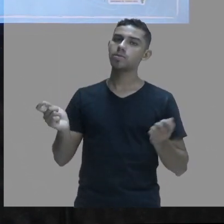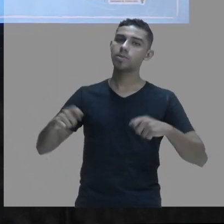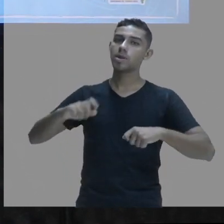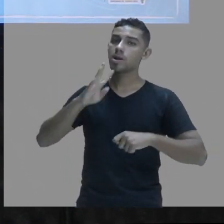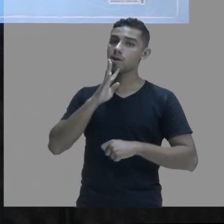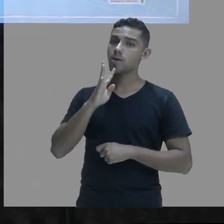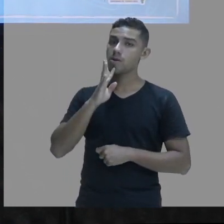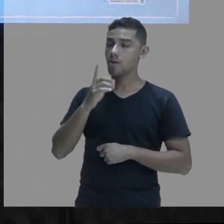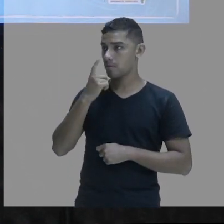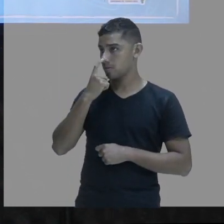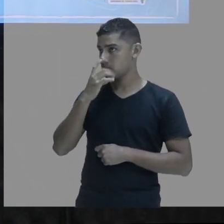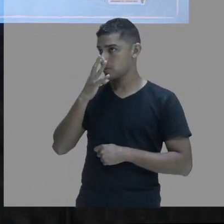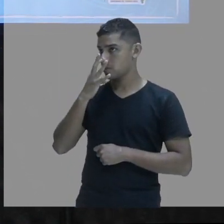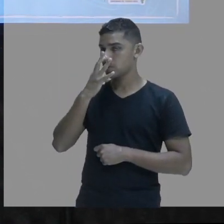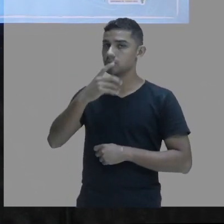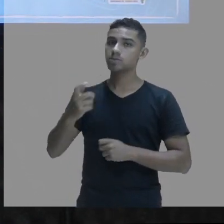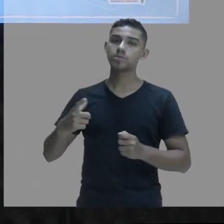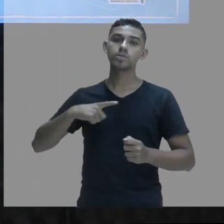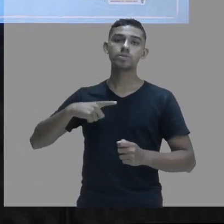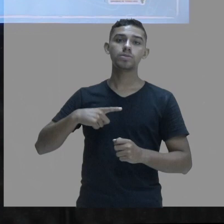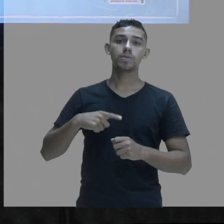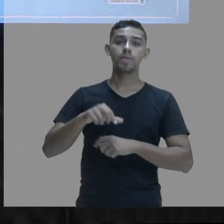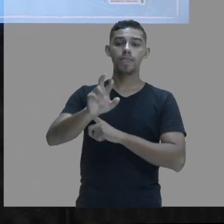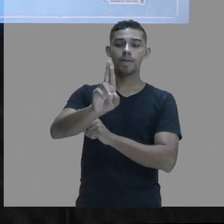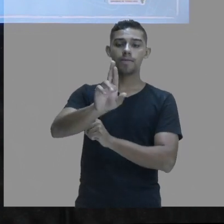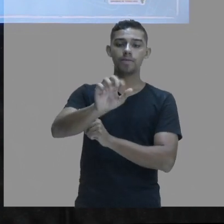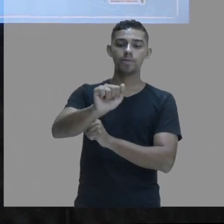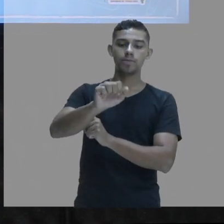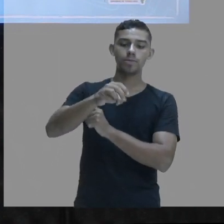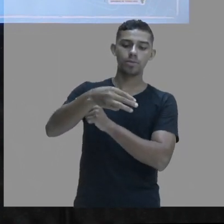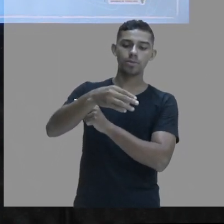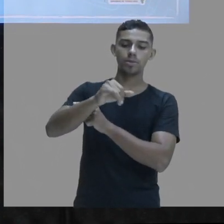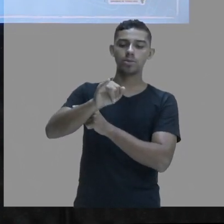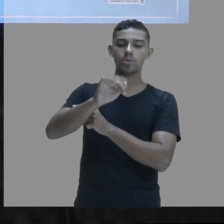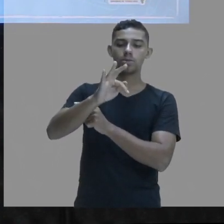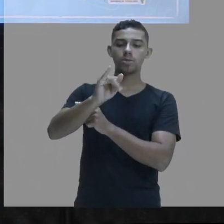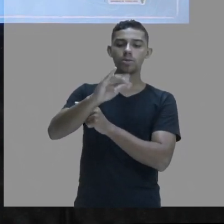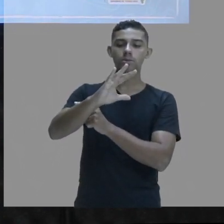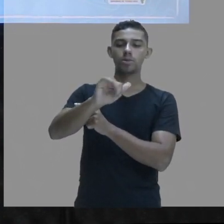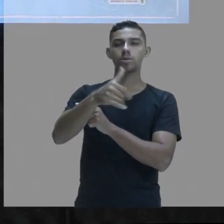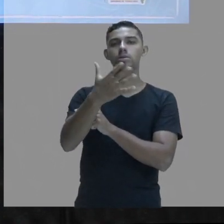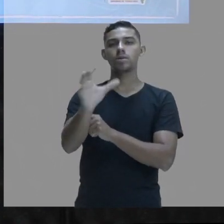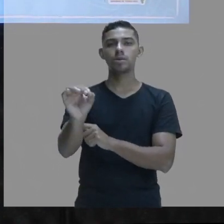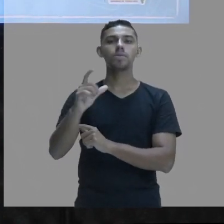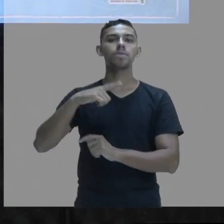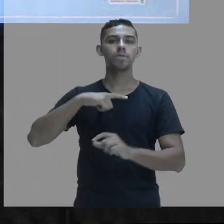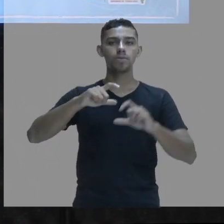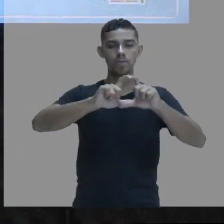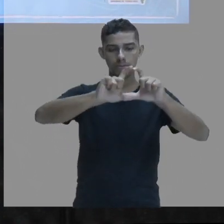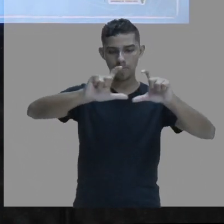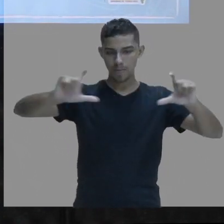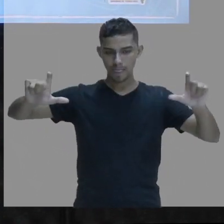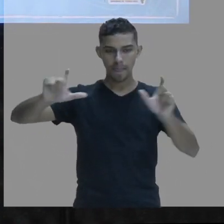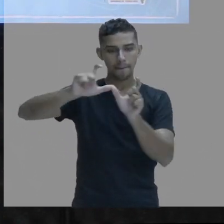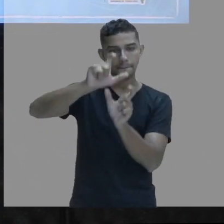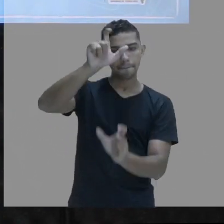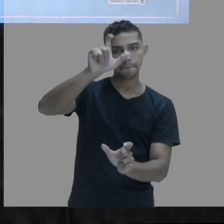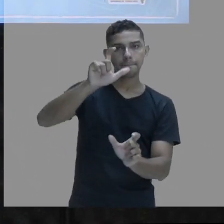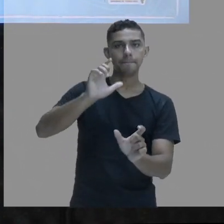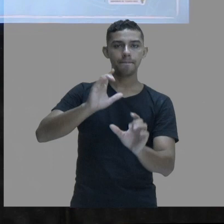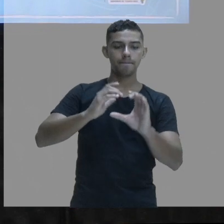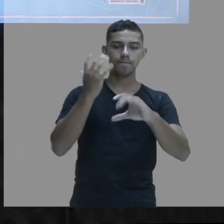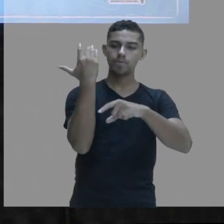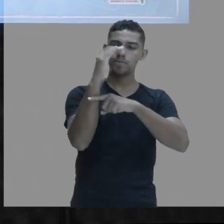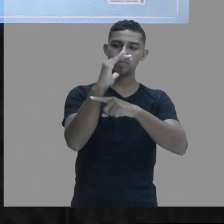aqui uma ramificação, certo? E essa ramificação, ela se encontra no